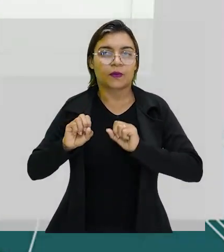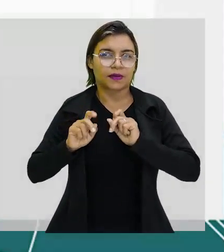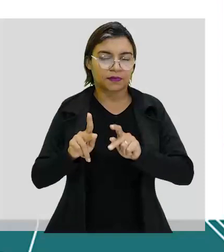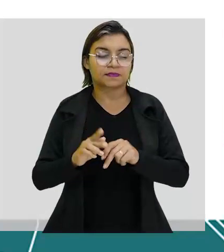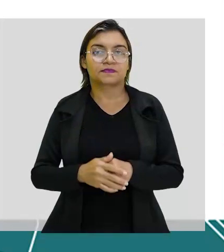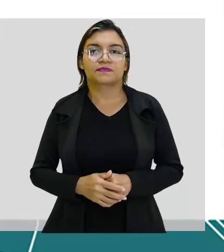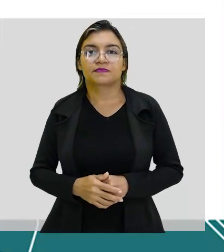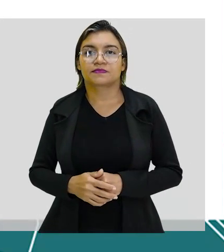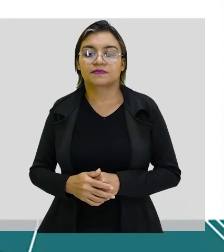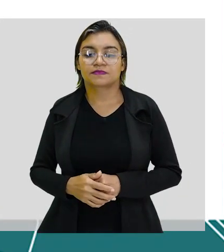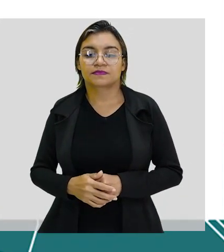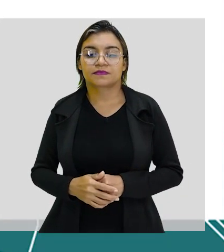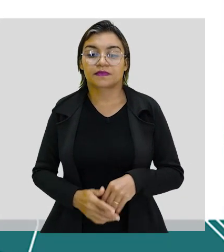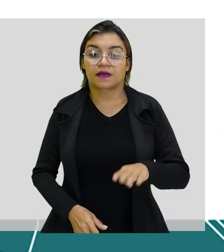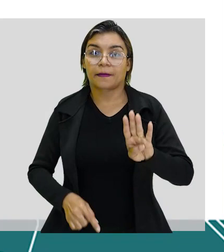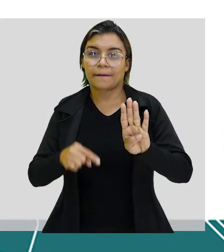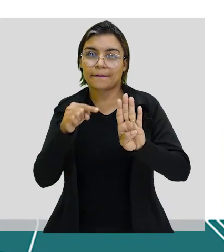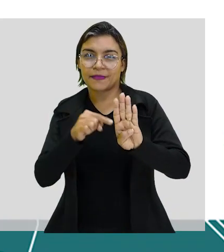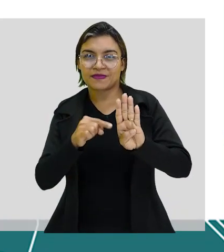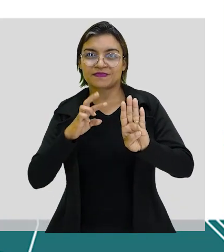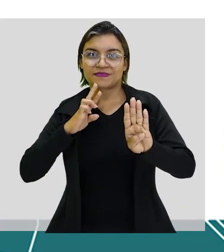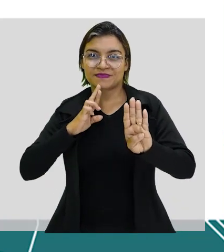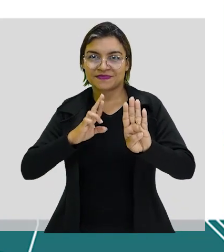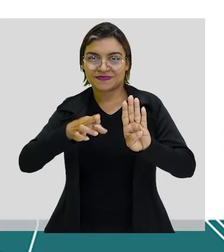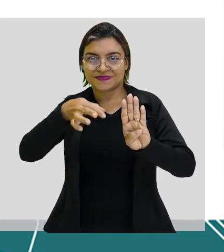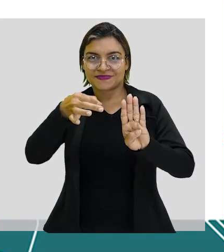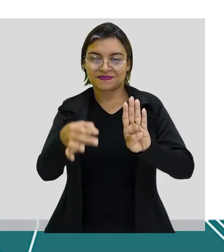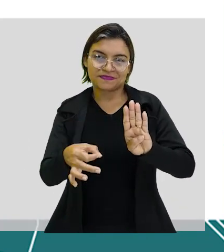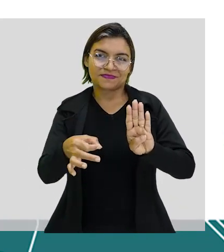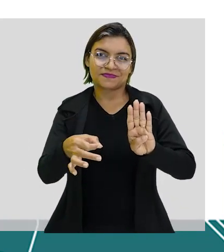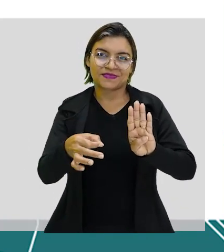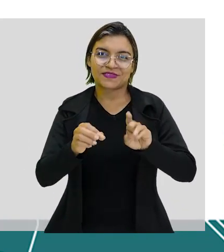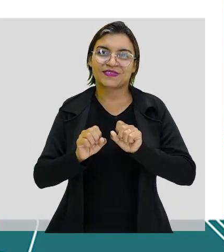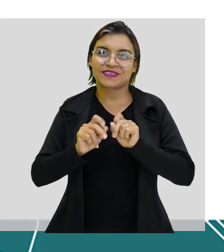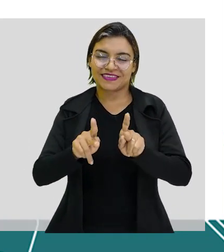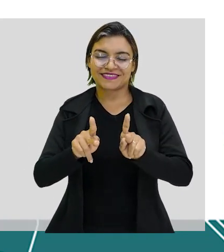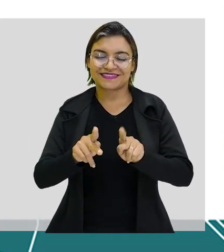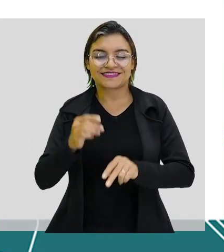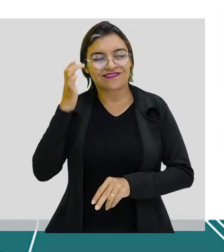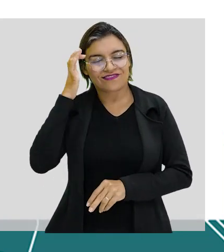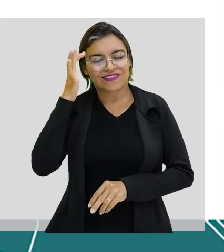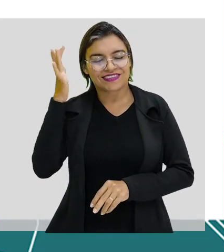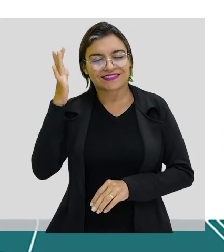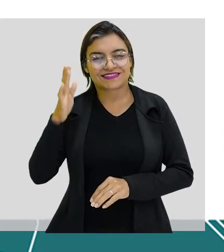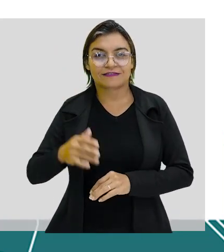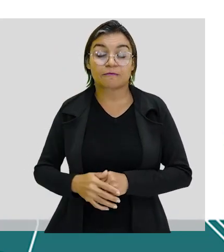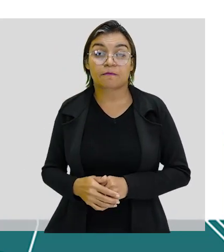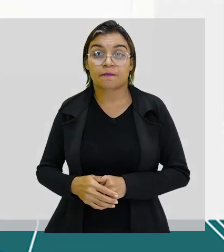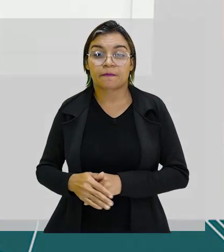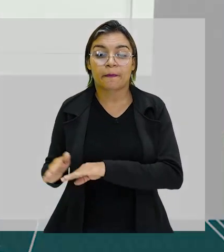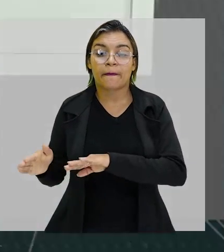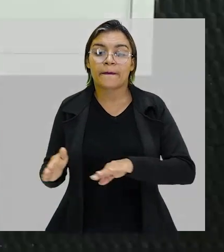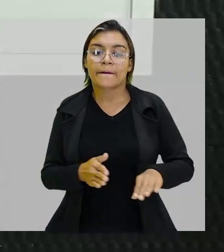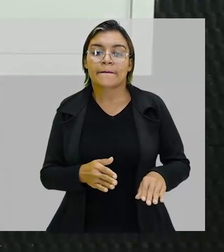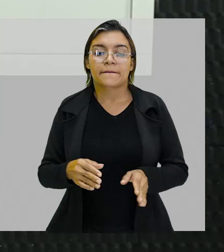resposta, letra B. Certo? Bem facinho, né? Bem simples. Vamos para a questão 3. A